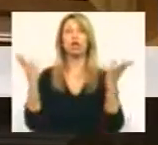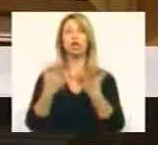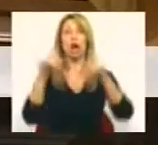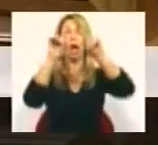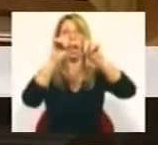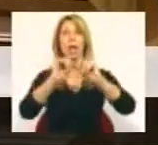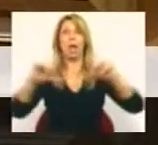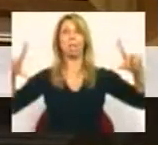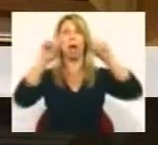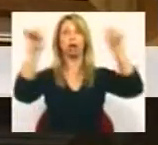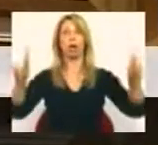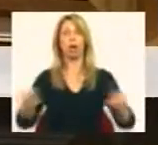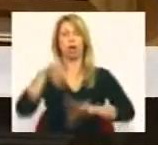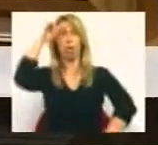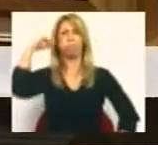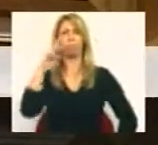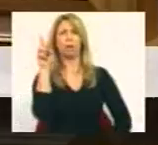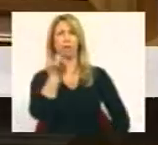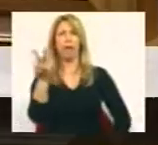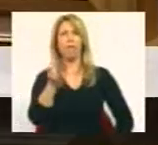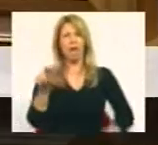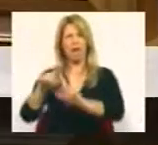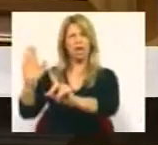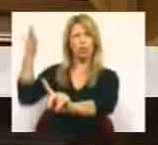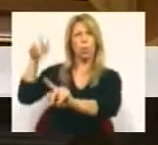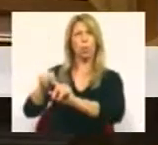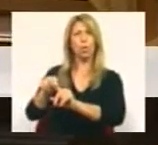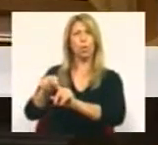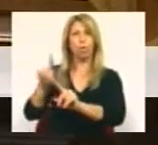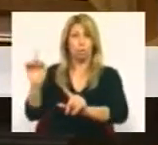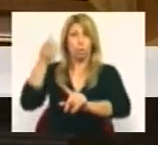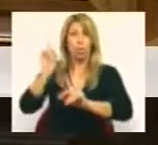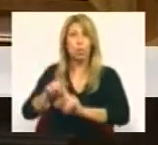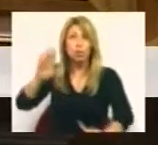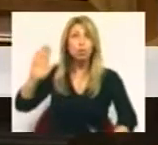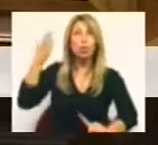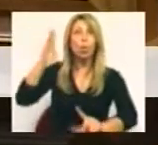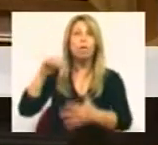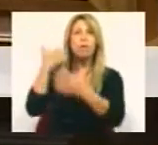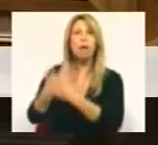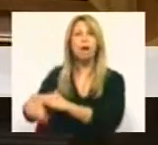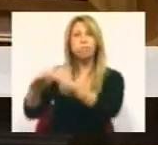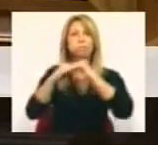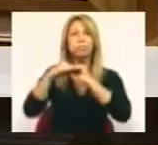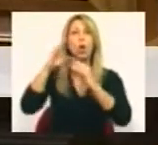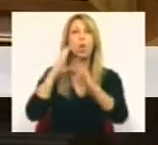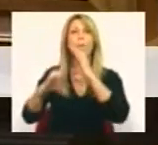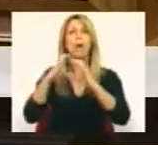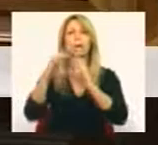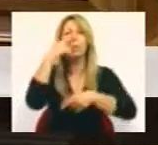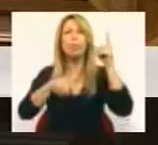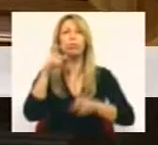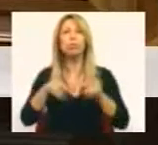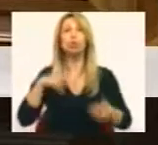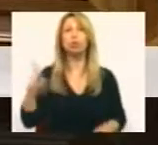como se essa fosse a prioridade e não a prioridade de garantir igualdade de comunicação a todos os portugueses. Mas a verdade é que hoje